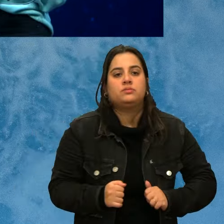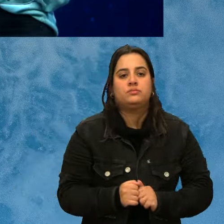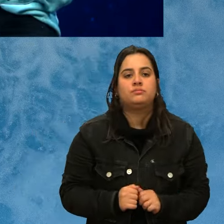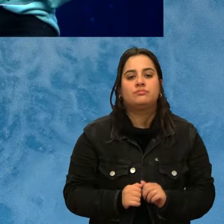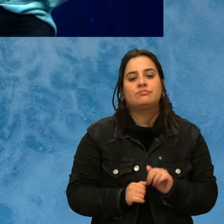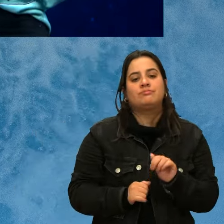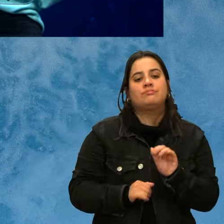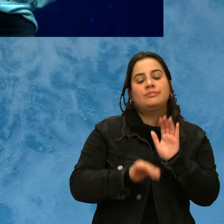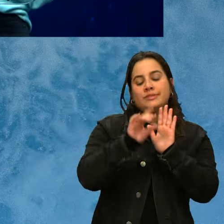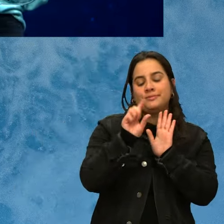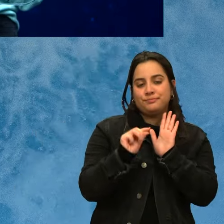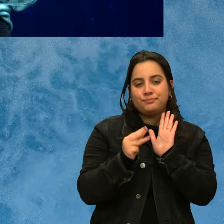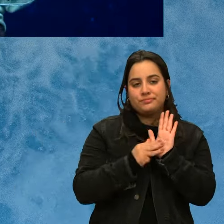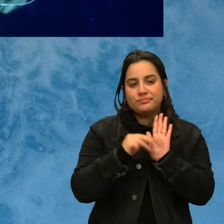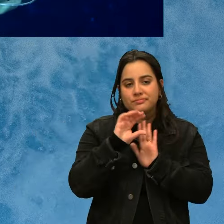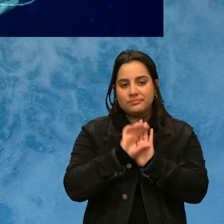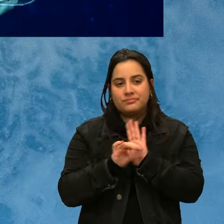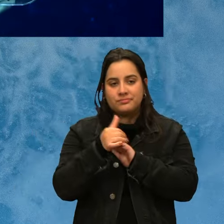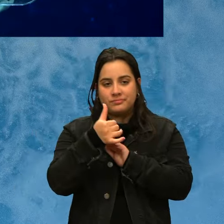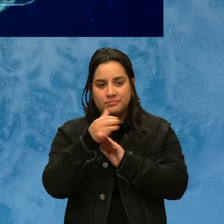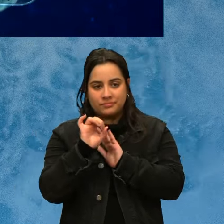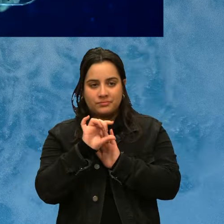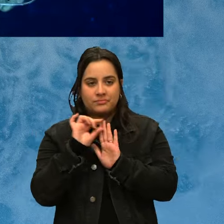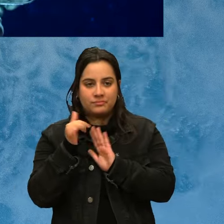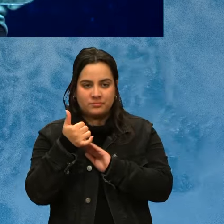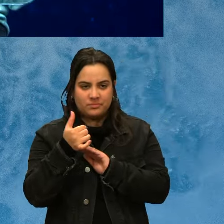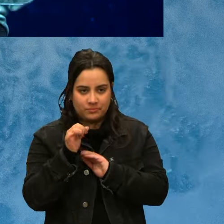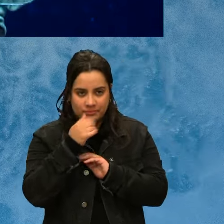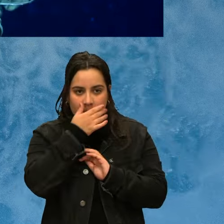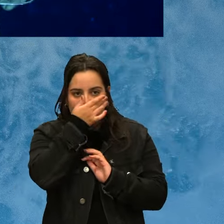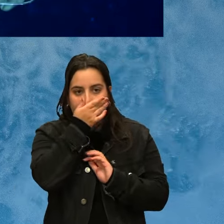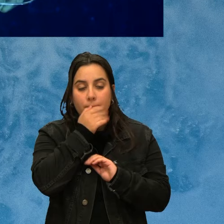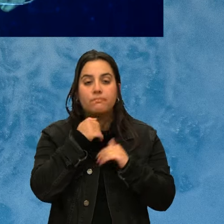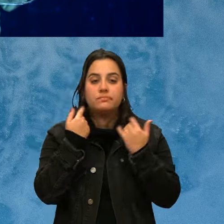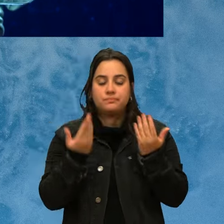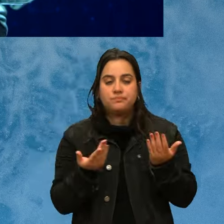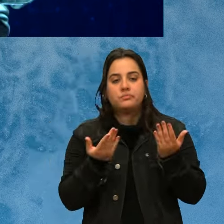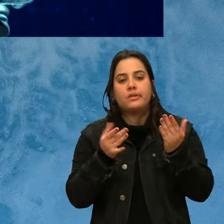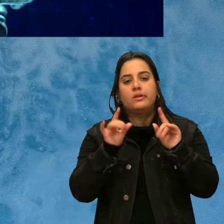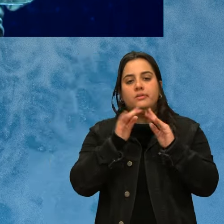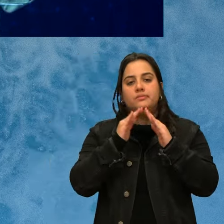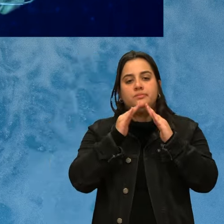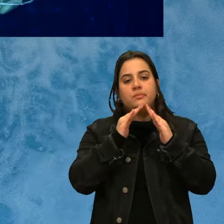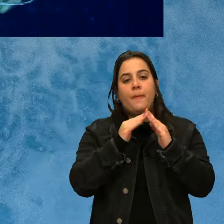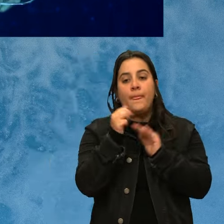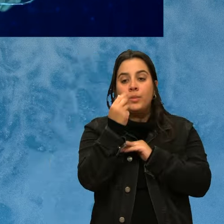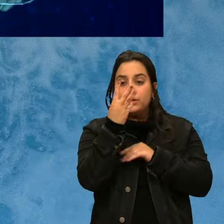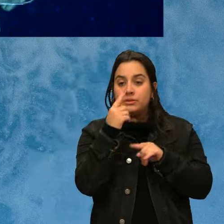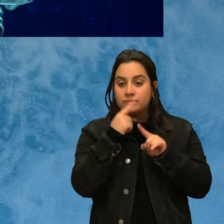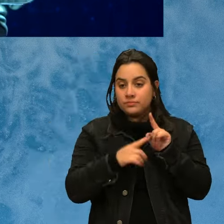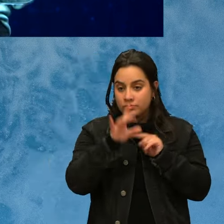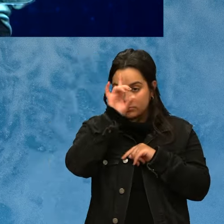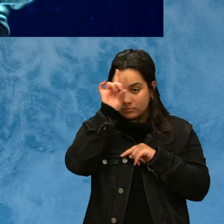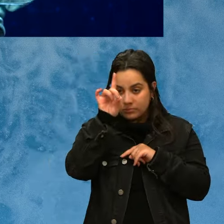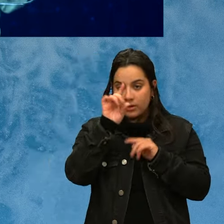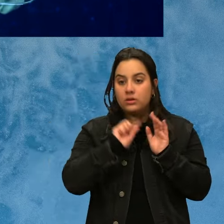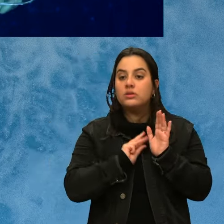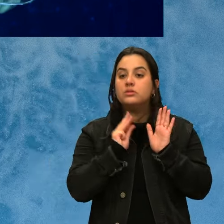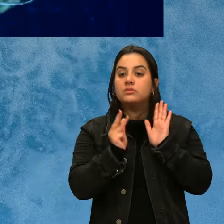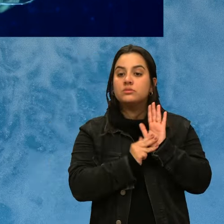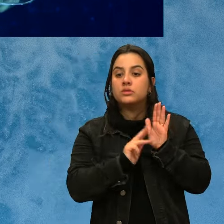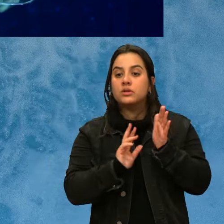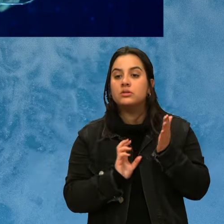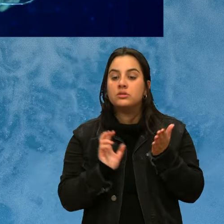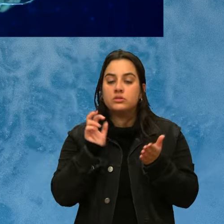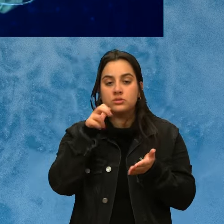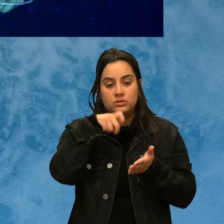6:10. No andar de cima, onde as janelas davam para Jerusalém, 3 vezes por dia ele se ajoelhava e orava, agradecendo